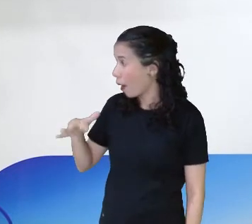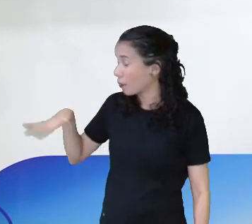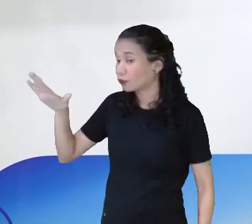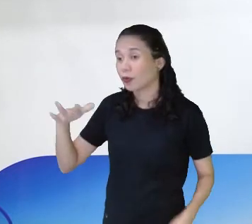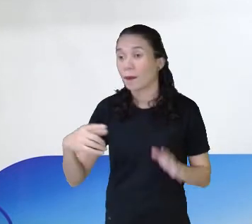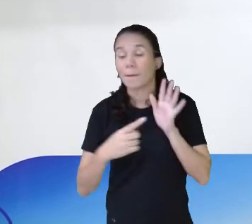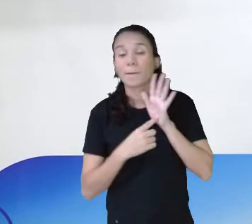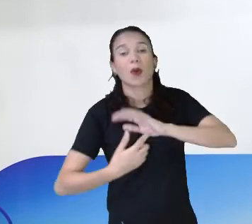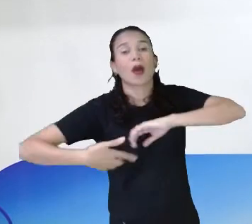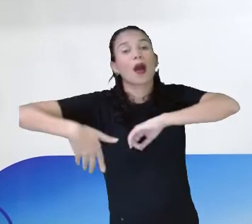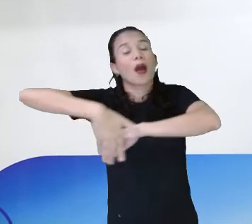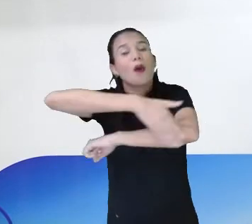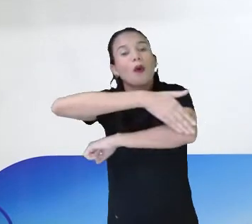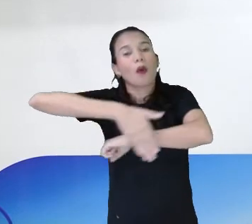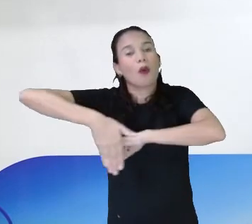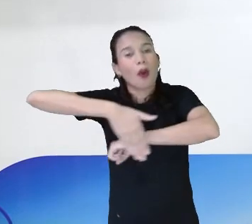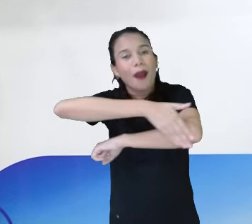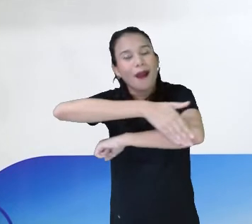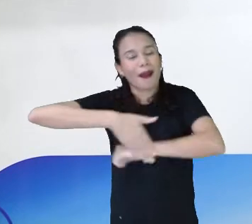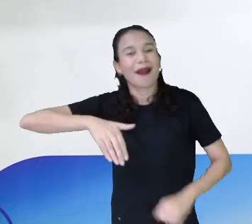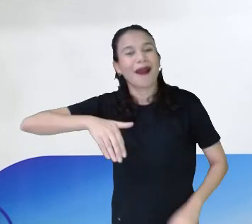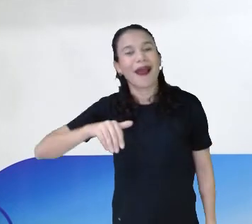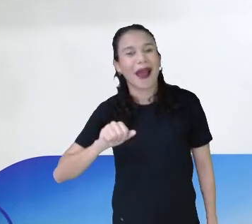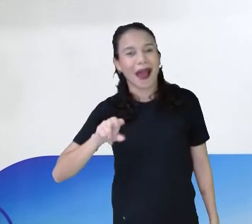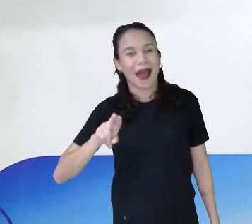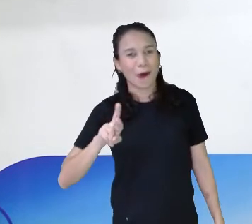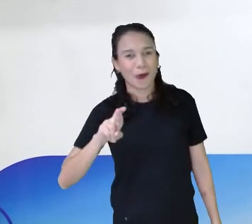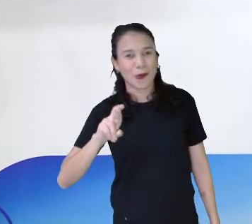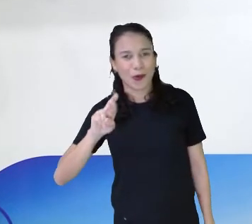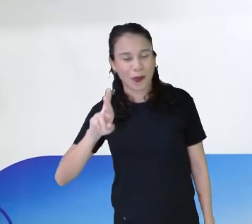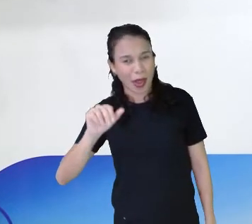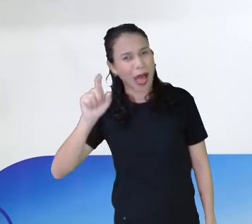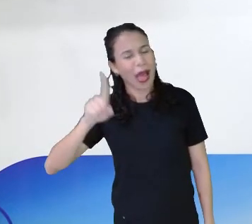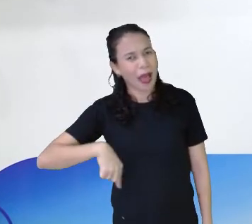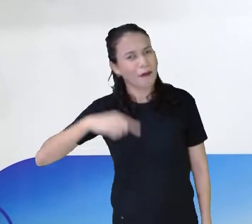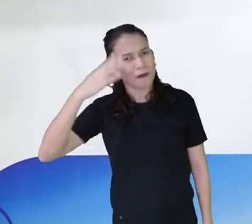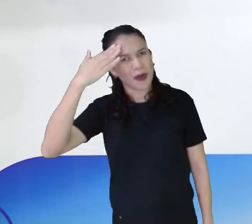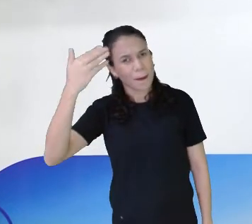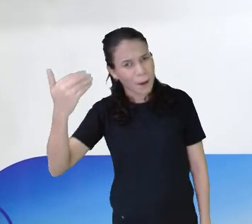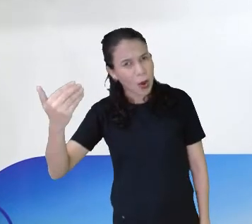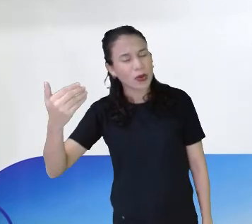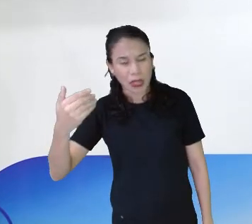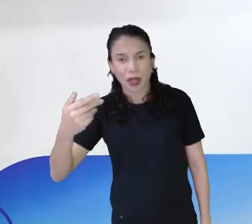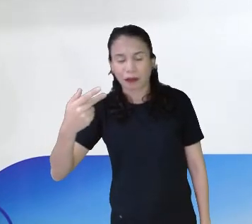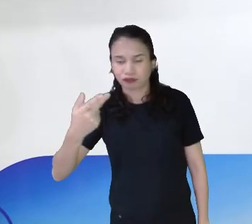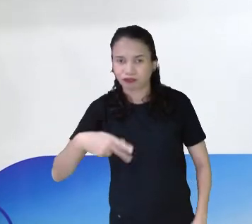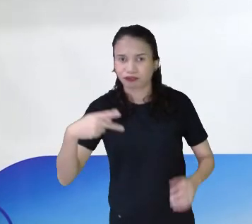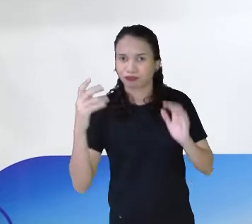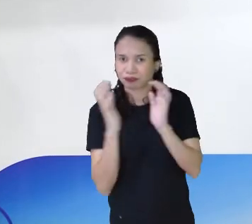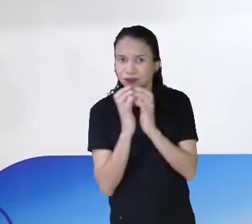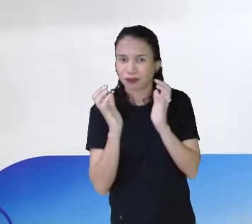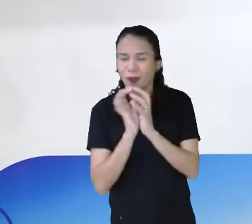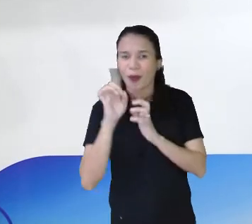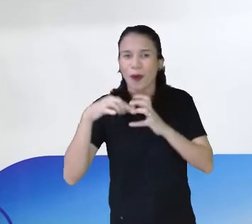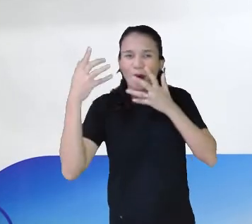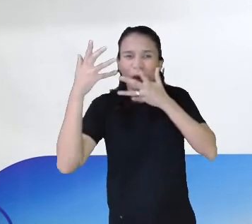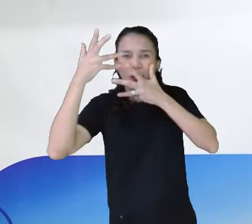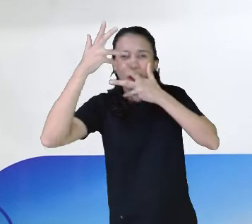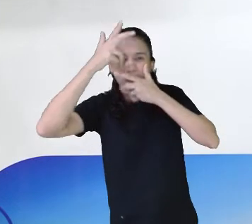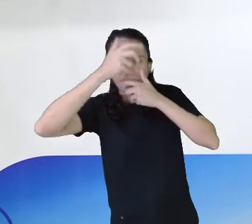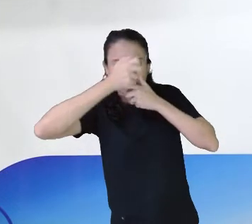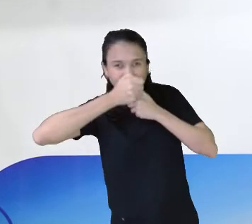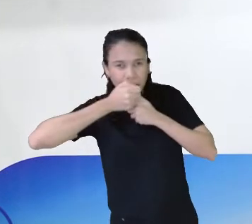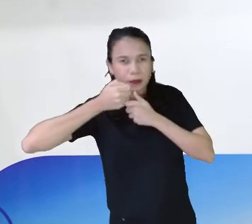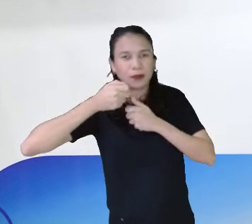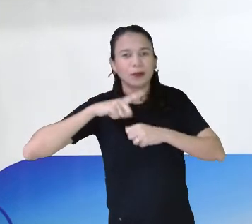mostrando a Rua da Aurora. É uma rua bastante conhecida no centro de Recife, uma rua muito bonita, fica à margem do